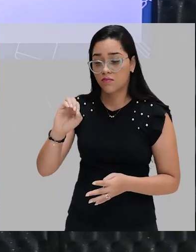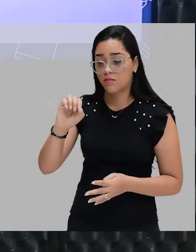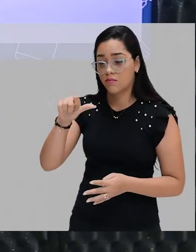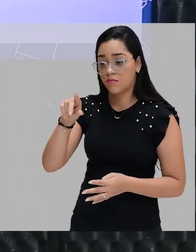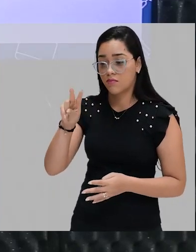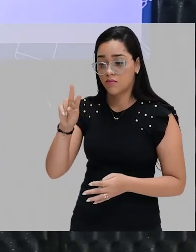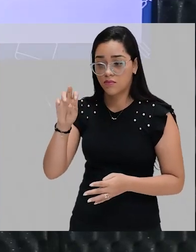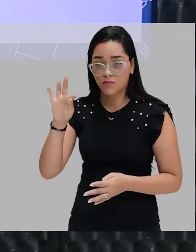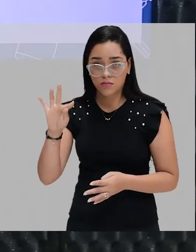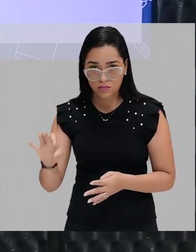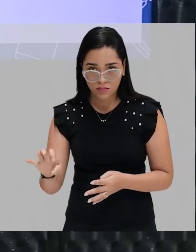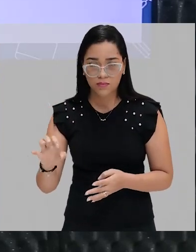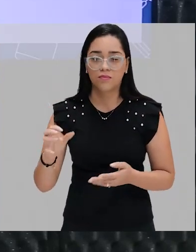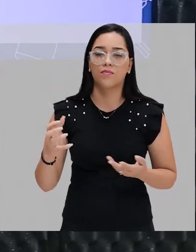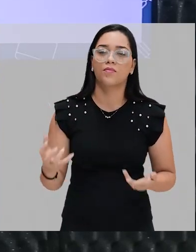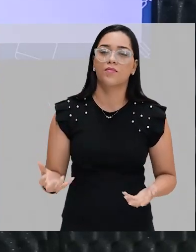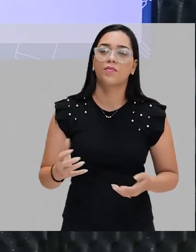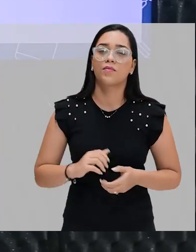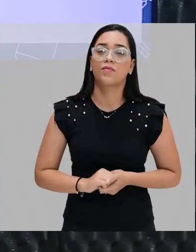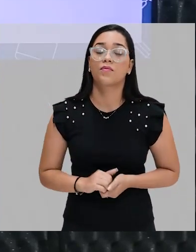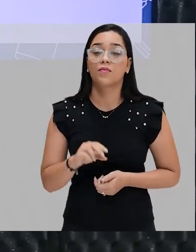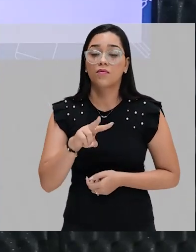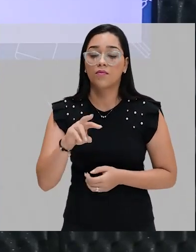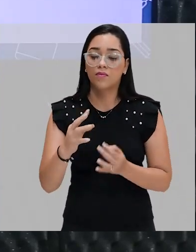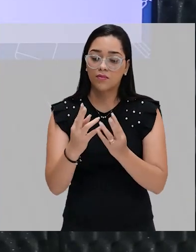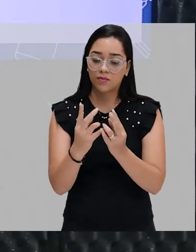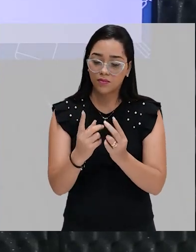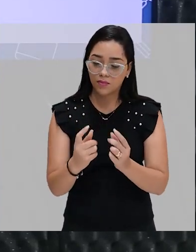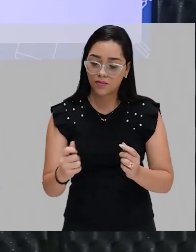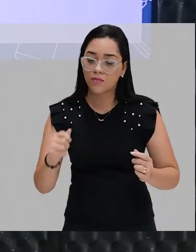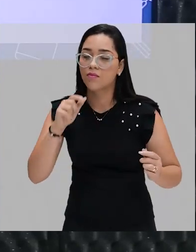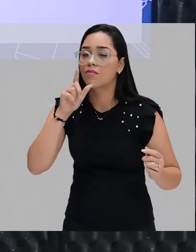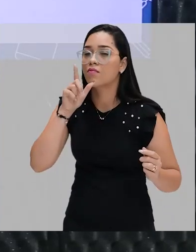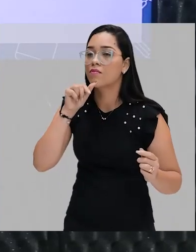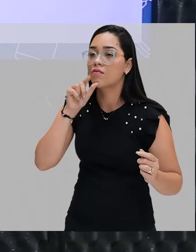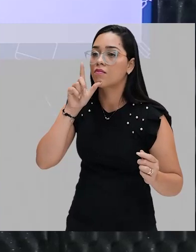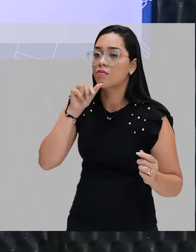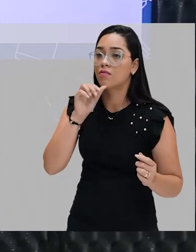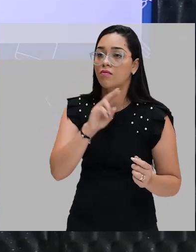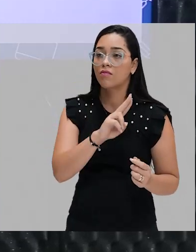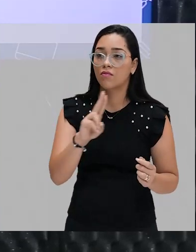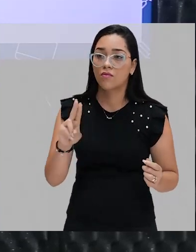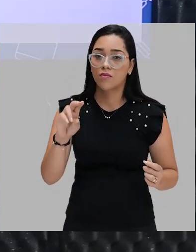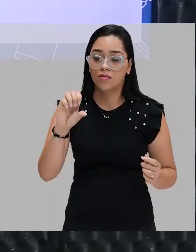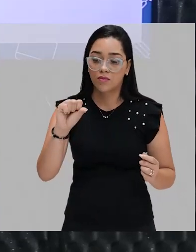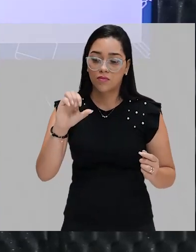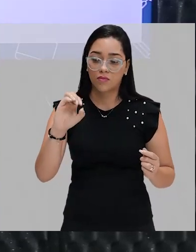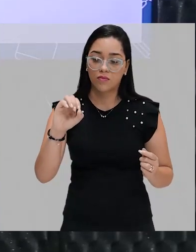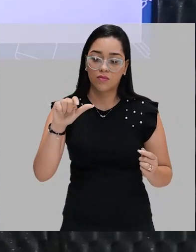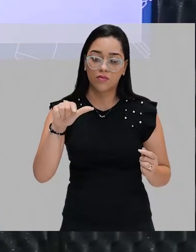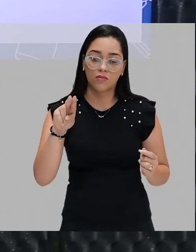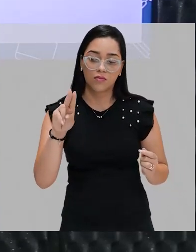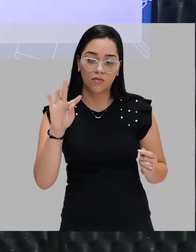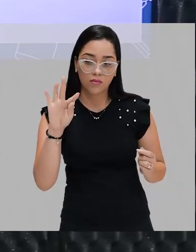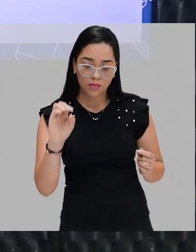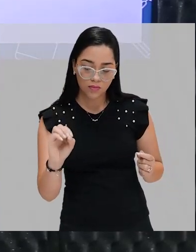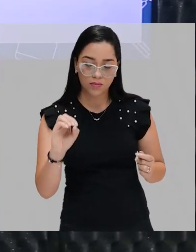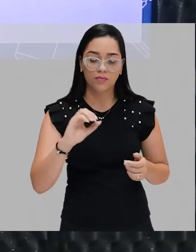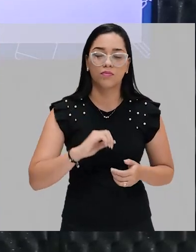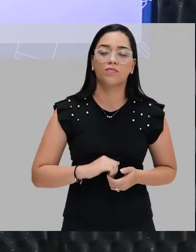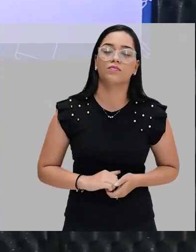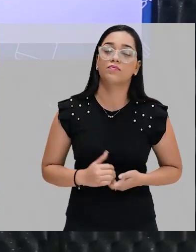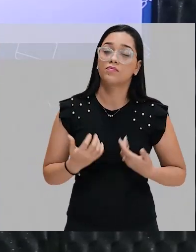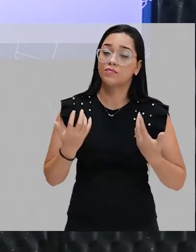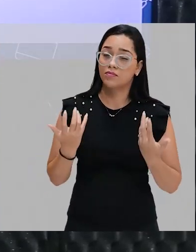solvente universal. O que vai se dissolver na água, vamos chamar de soluto, certo?